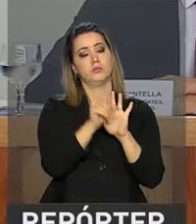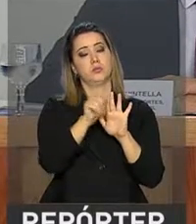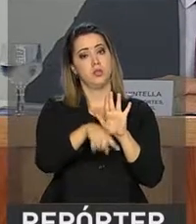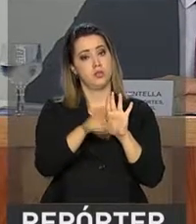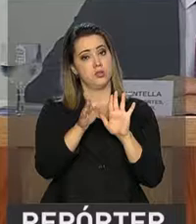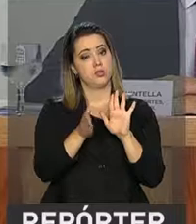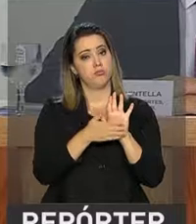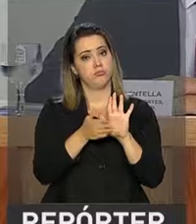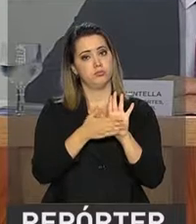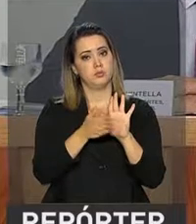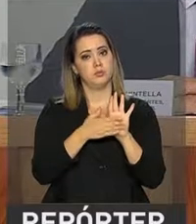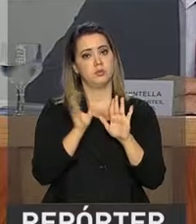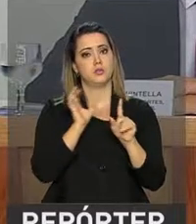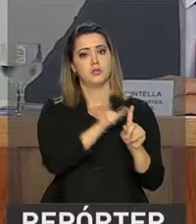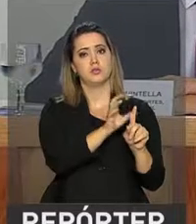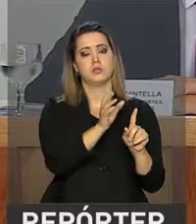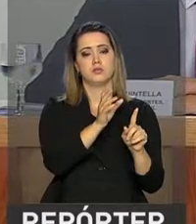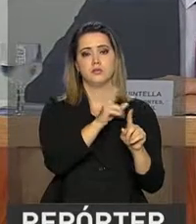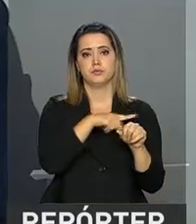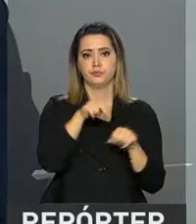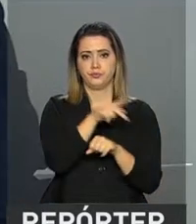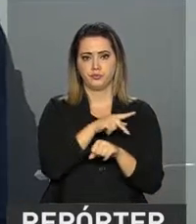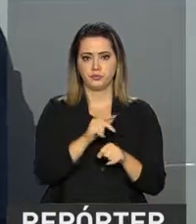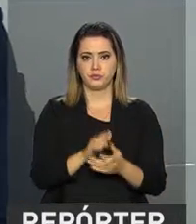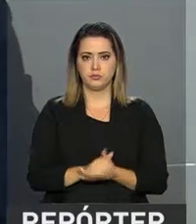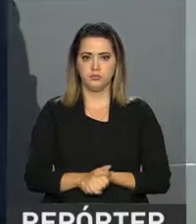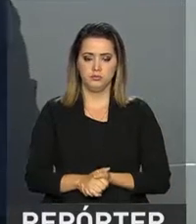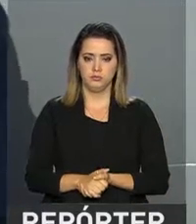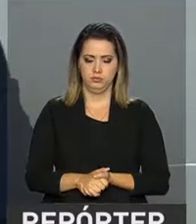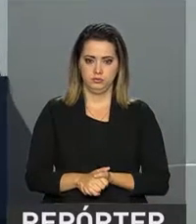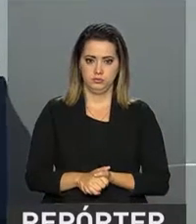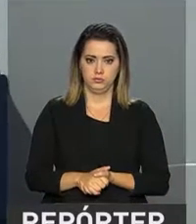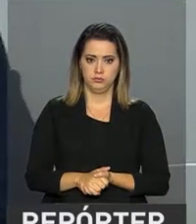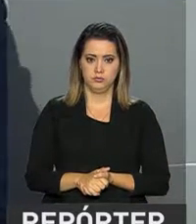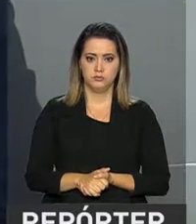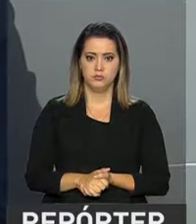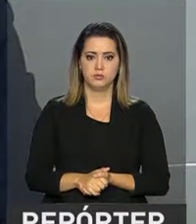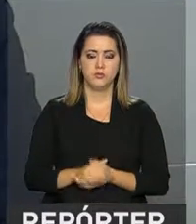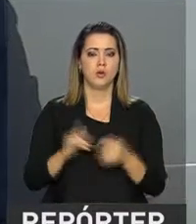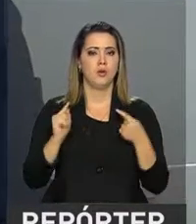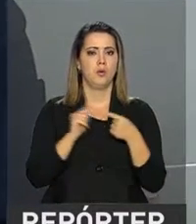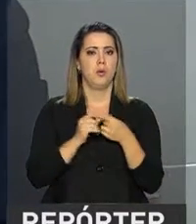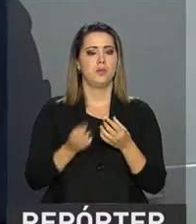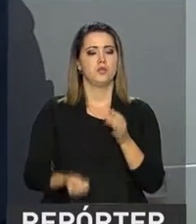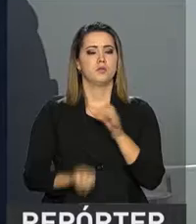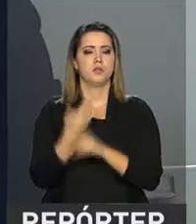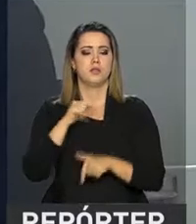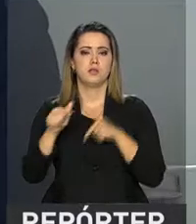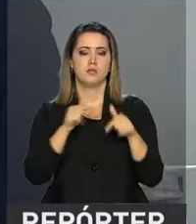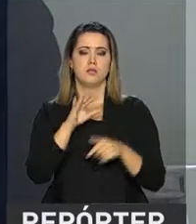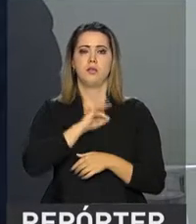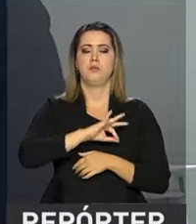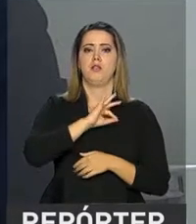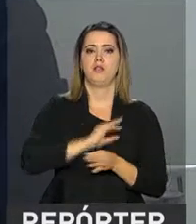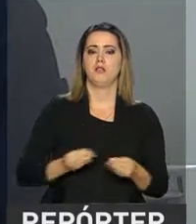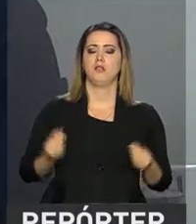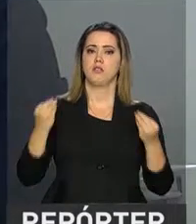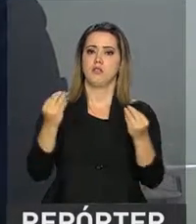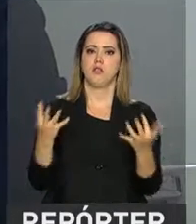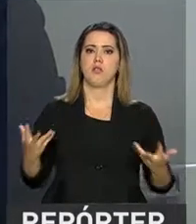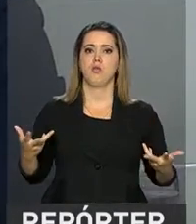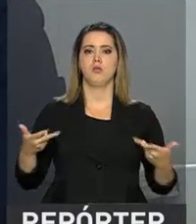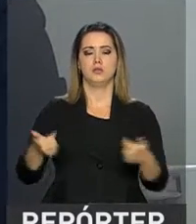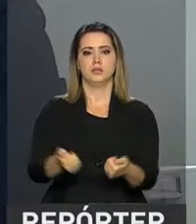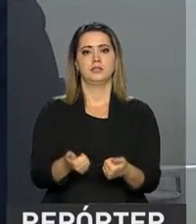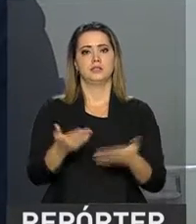já apresenta impactos no país o objetivo além do emprego e renda é garantir a qualidade do serviço prestado